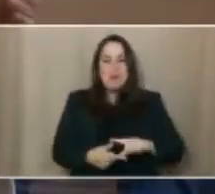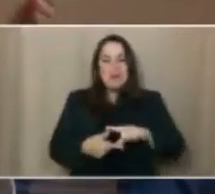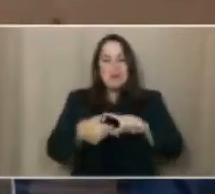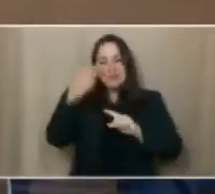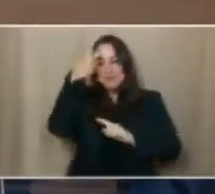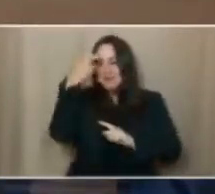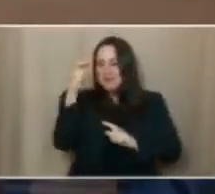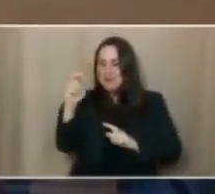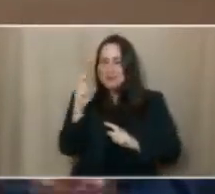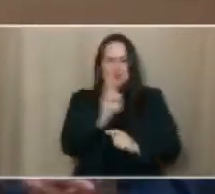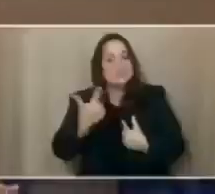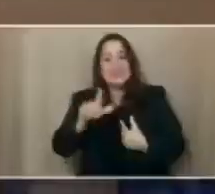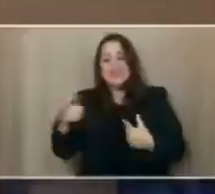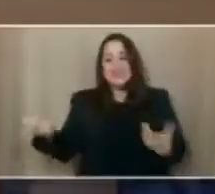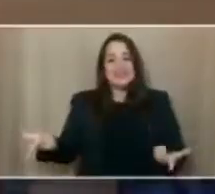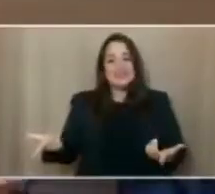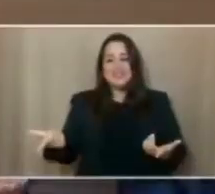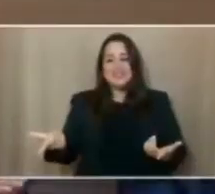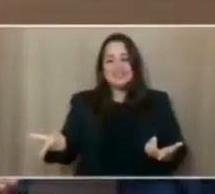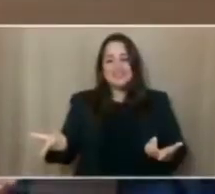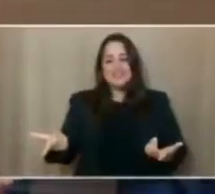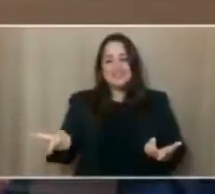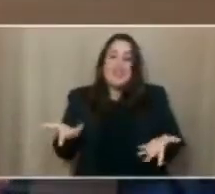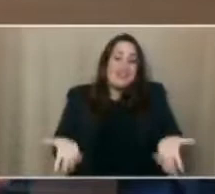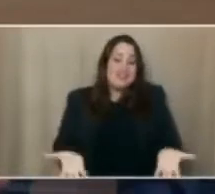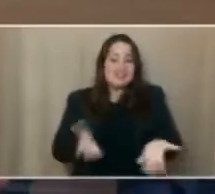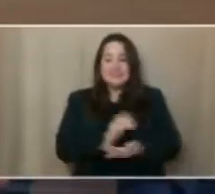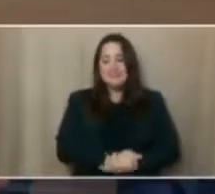também que quiserem chamar. Então, o que é isso?